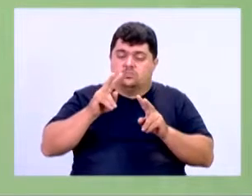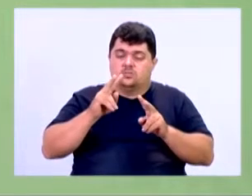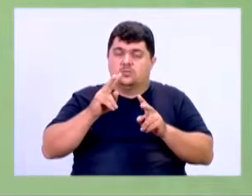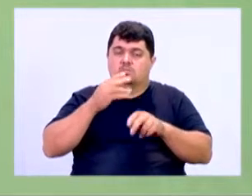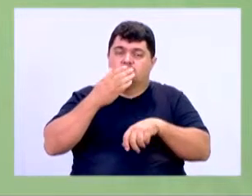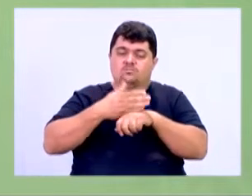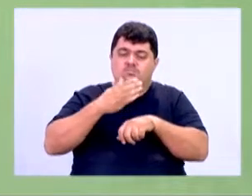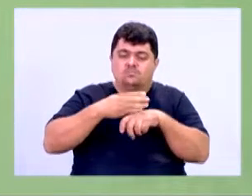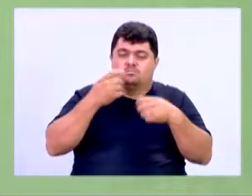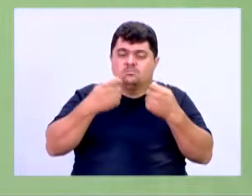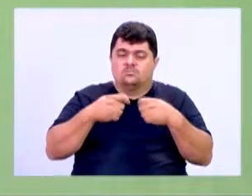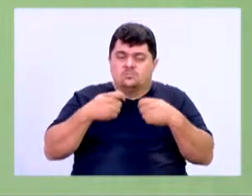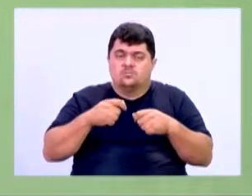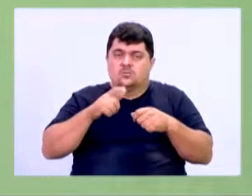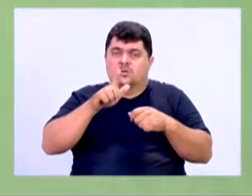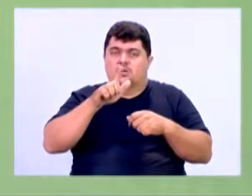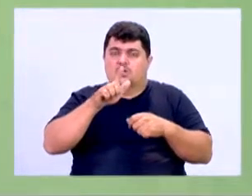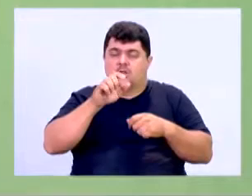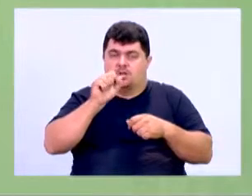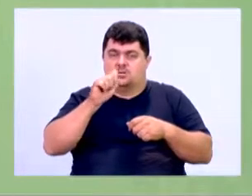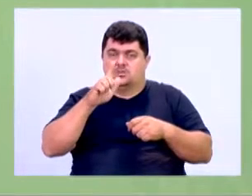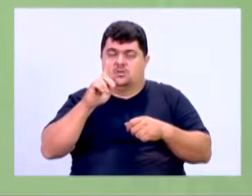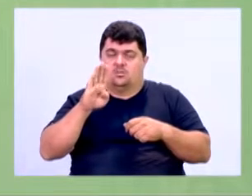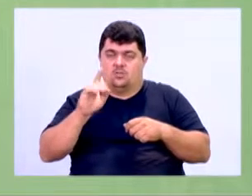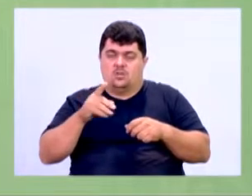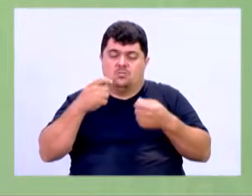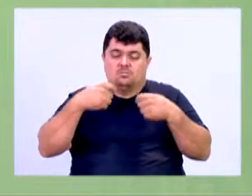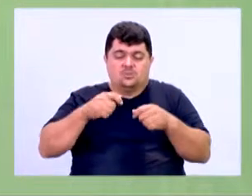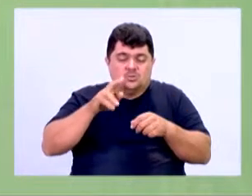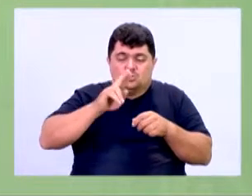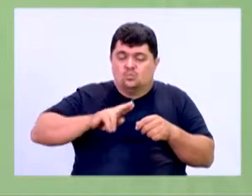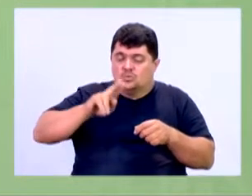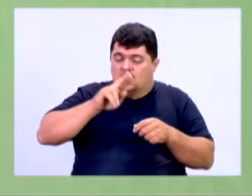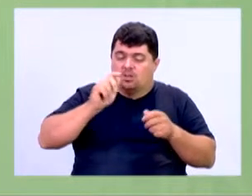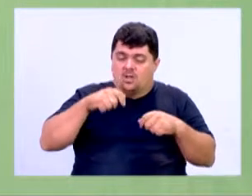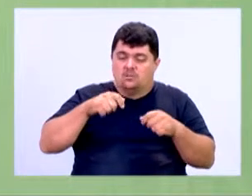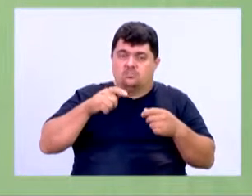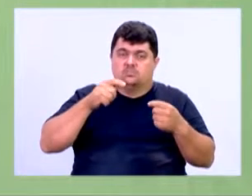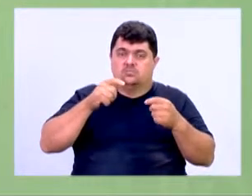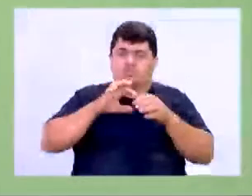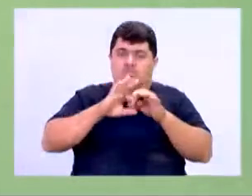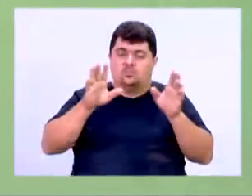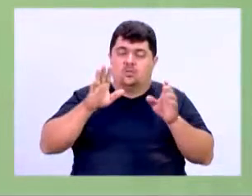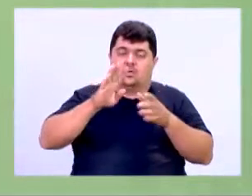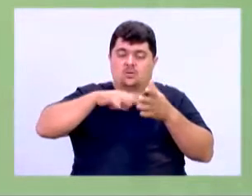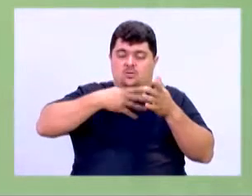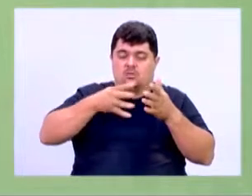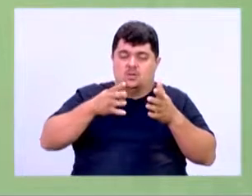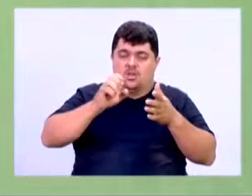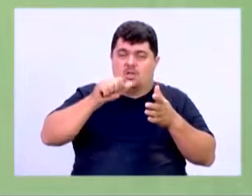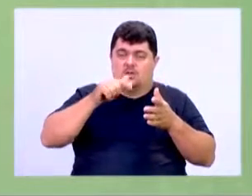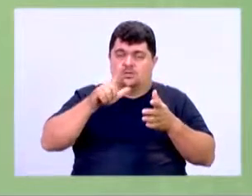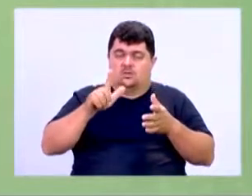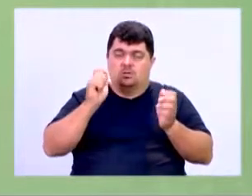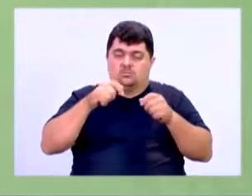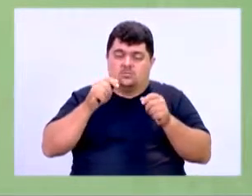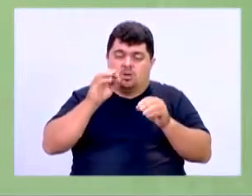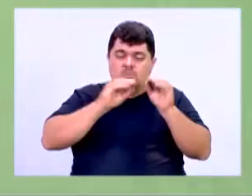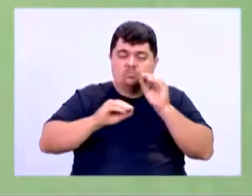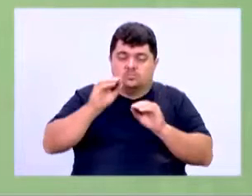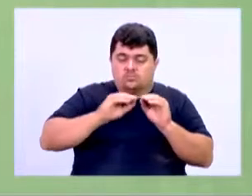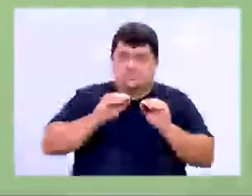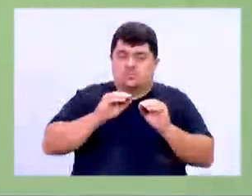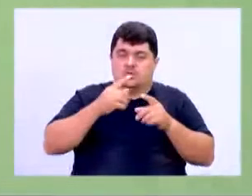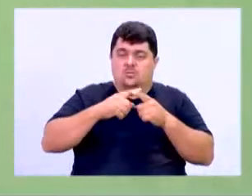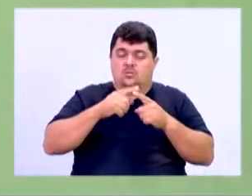o SGBD de utilizar algum mecanismo que permitisse a conexão de tabelas criadas na linguagem SQL para um